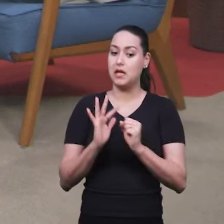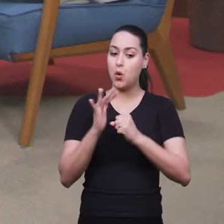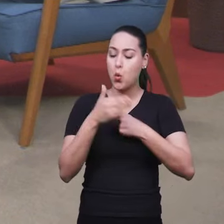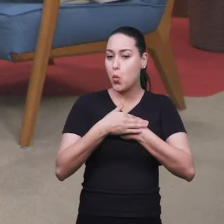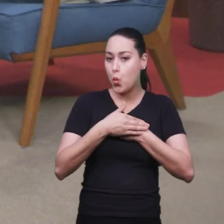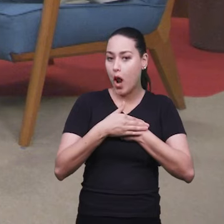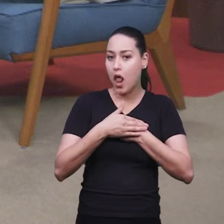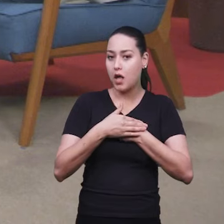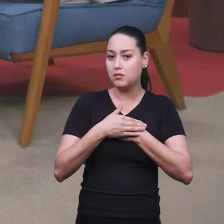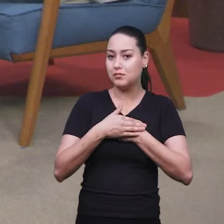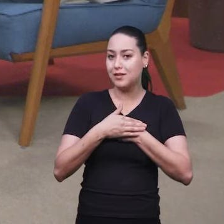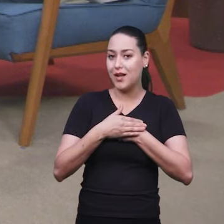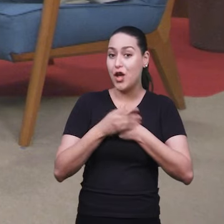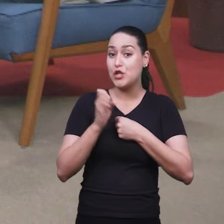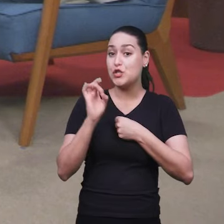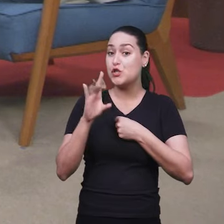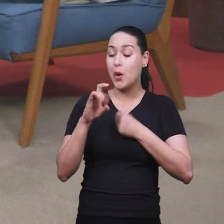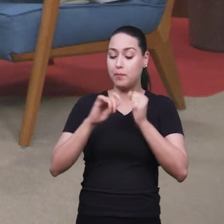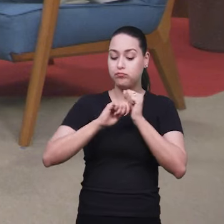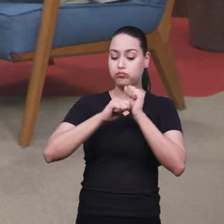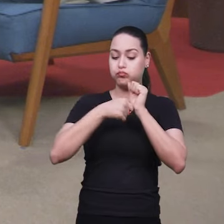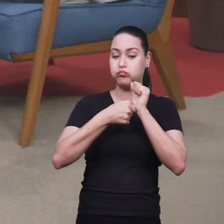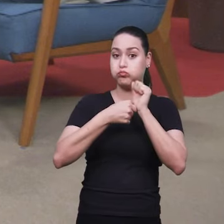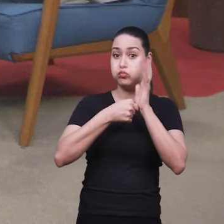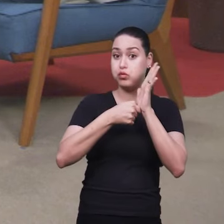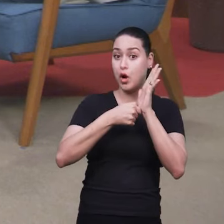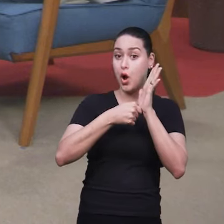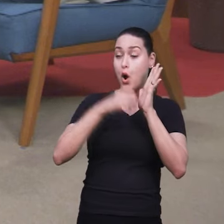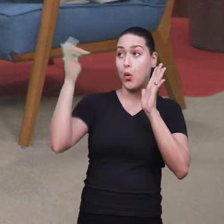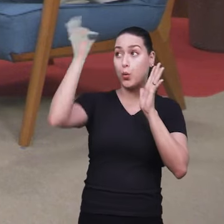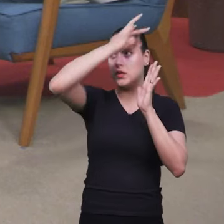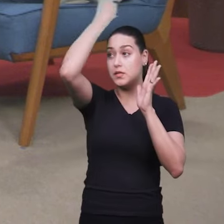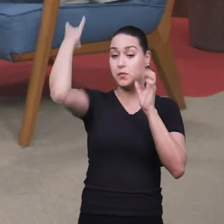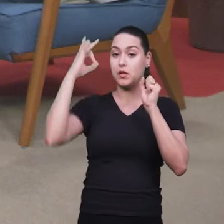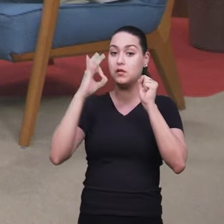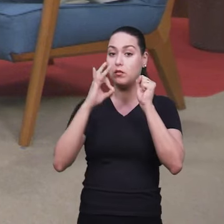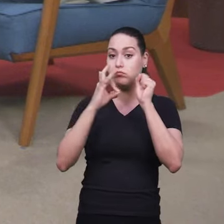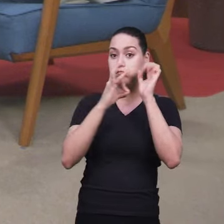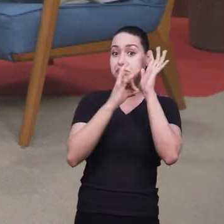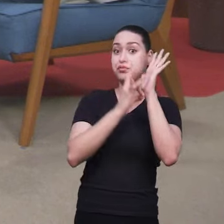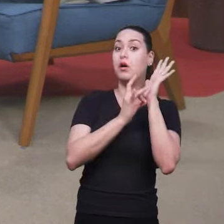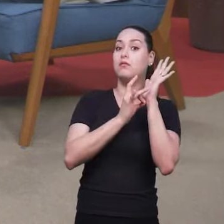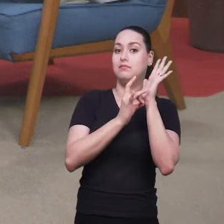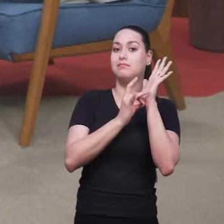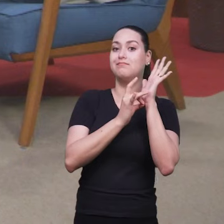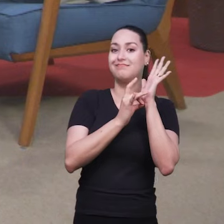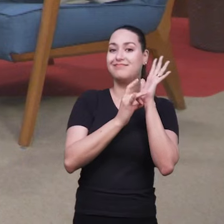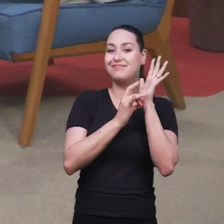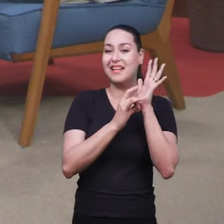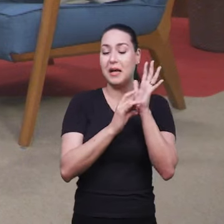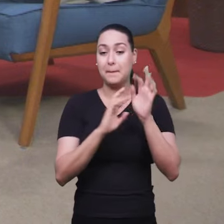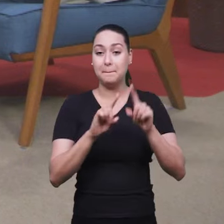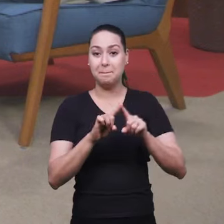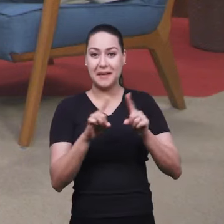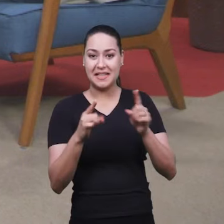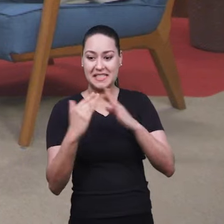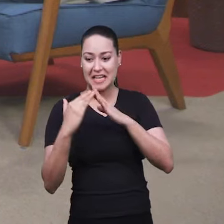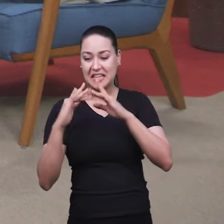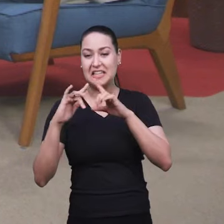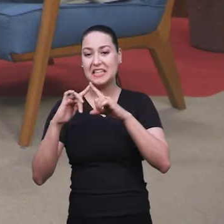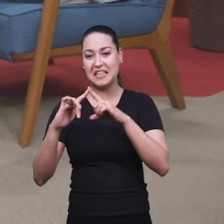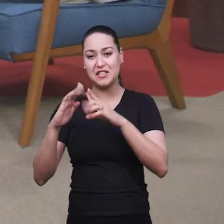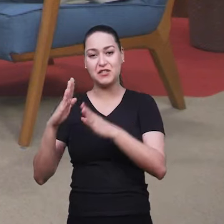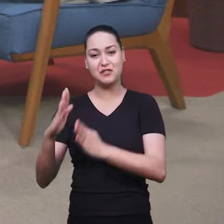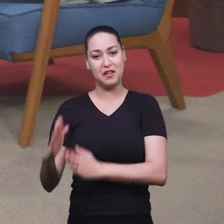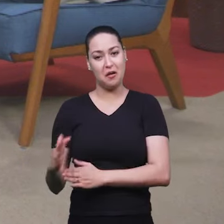só descobre ela pelo Espírito Santo. Ela está escondida dos olhos do adversário, mas está disponível para a igreja, né? Que a